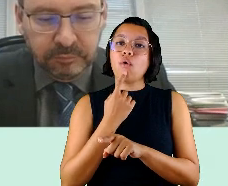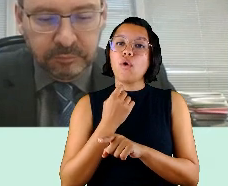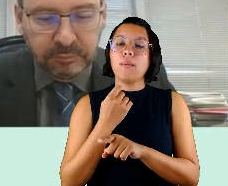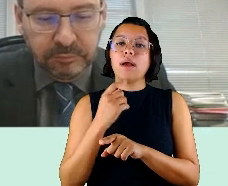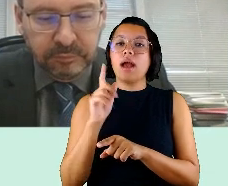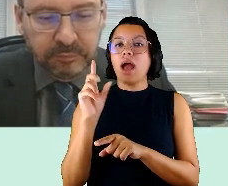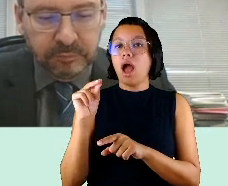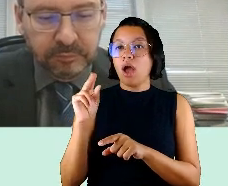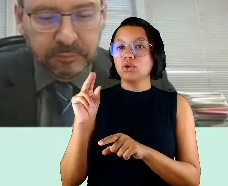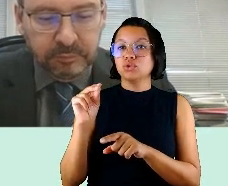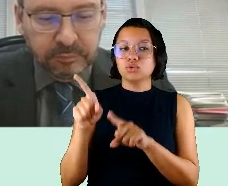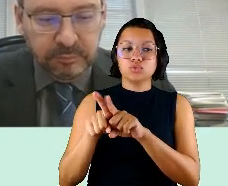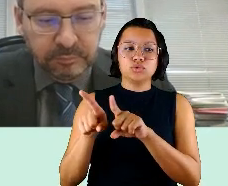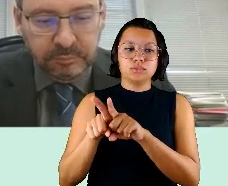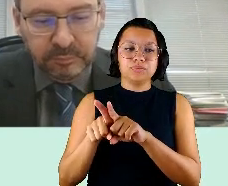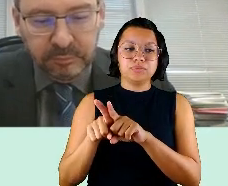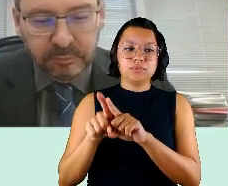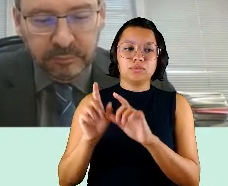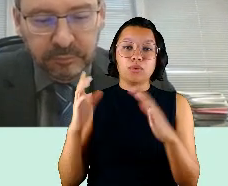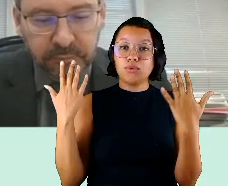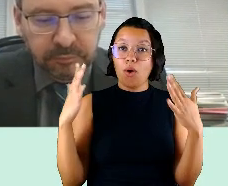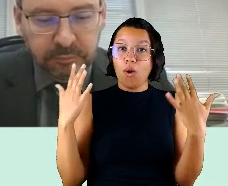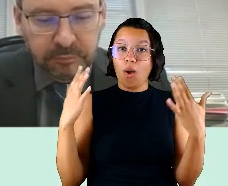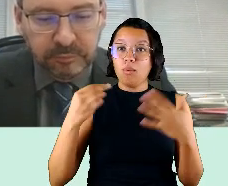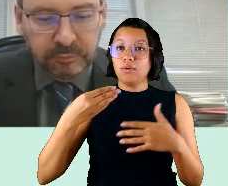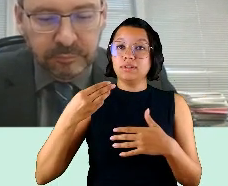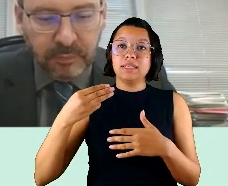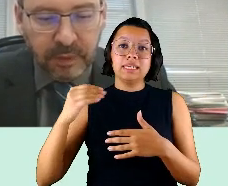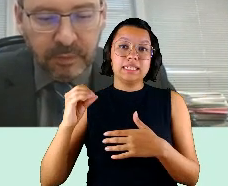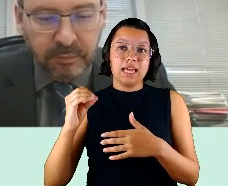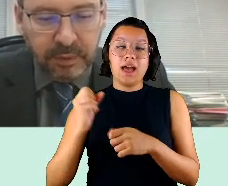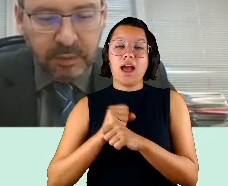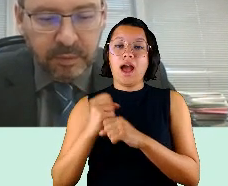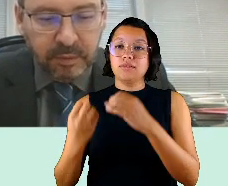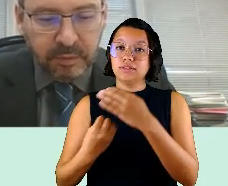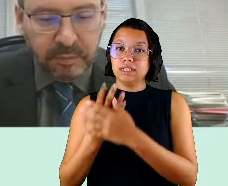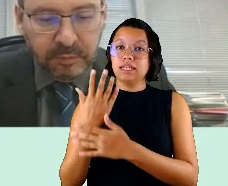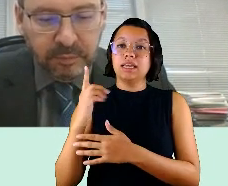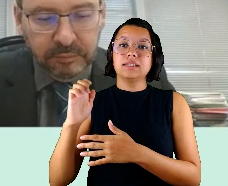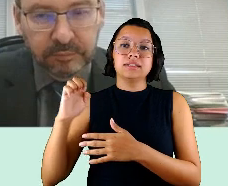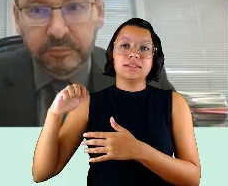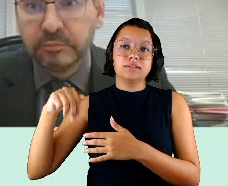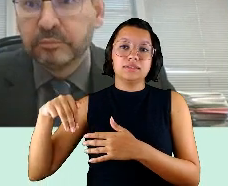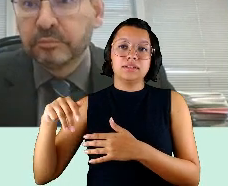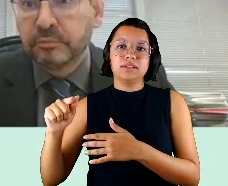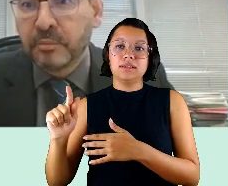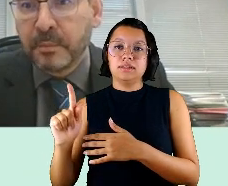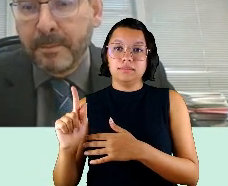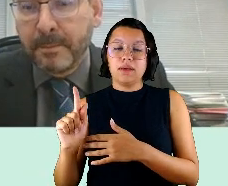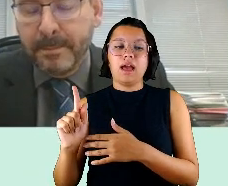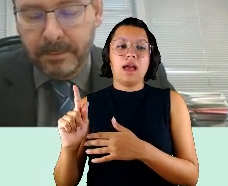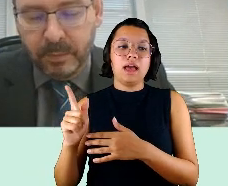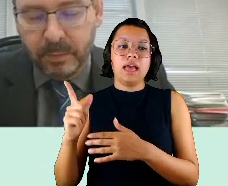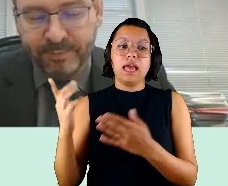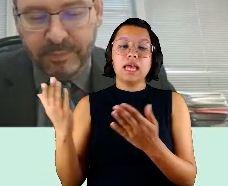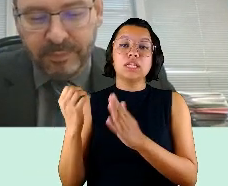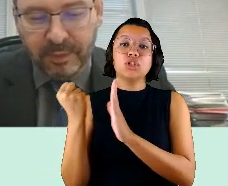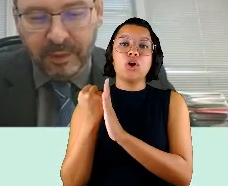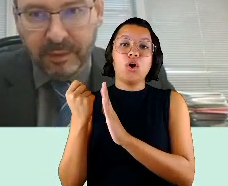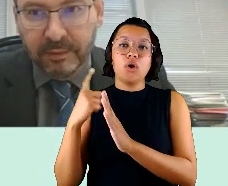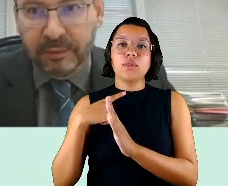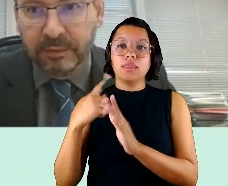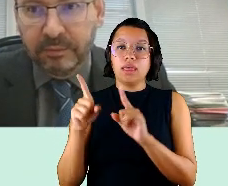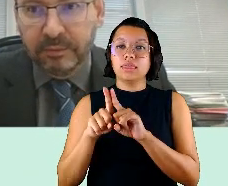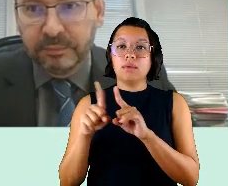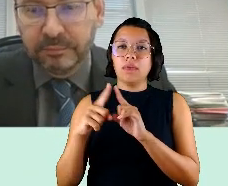azul. Nós estamos comemorando 30 anos de criação da EMAG, e esse logo tem também uma seta formada